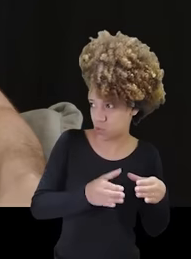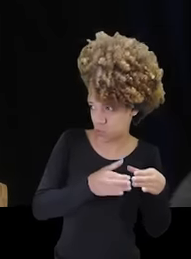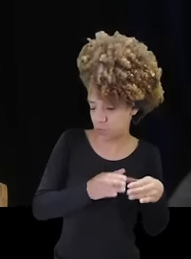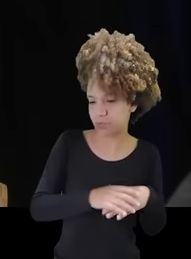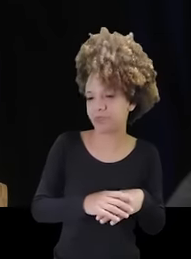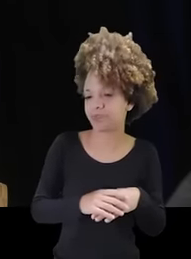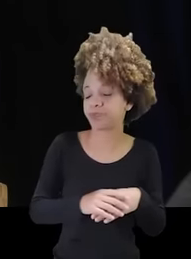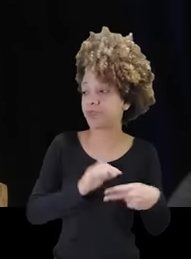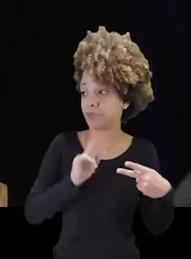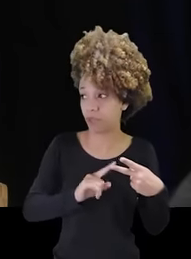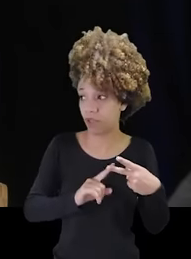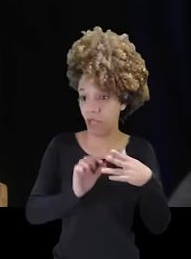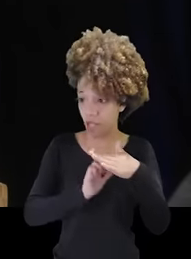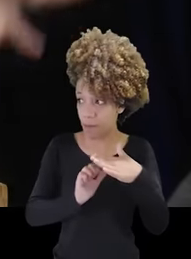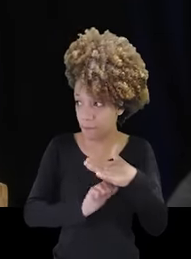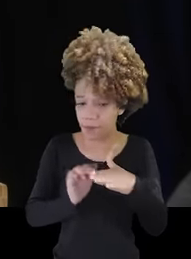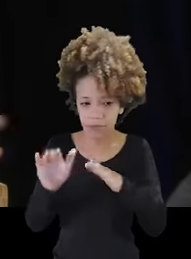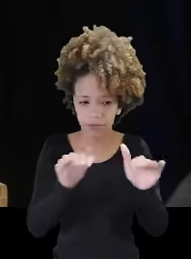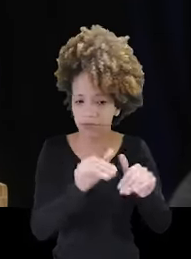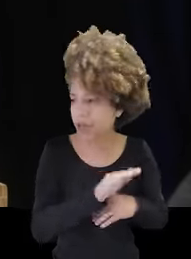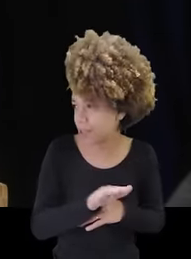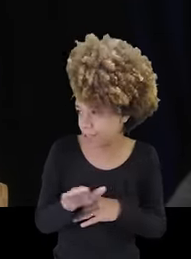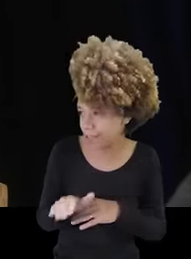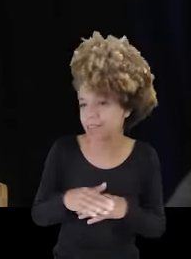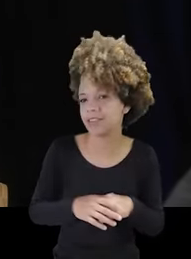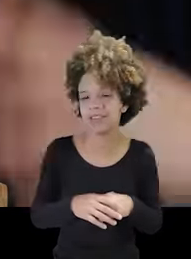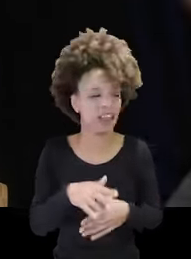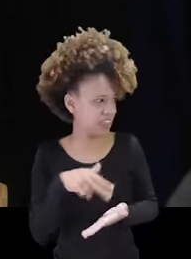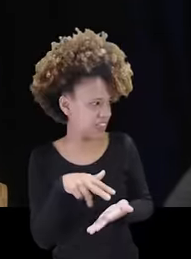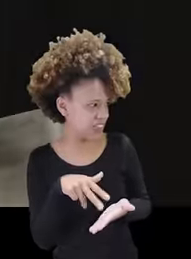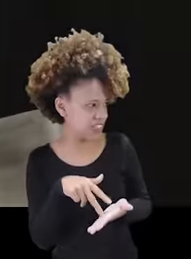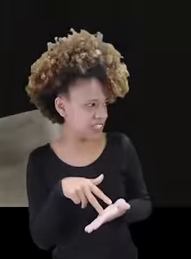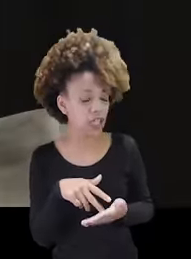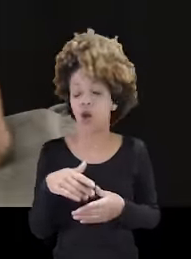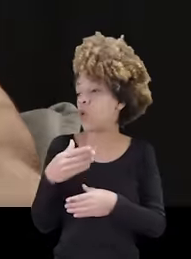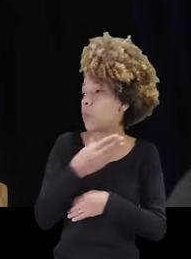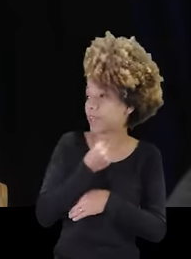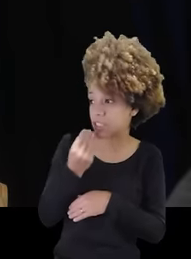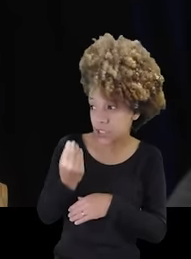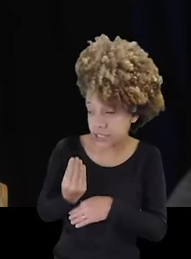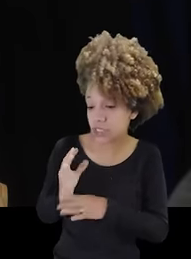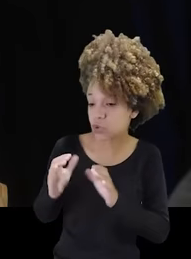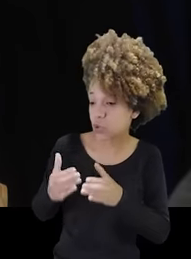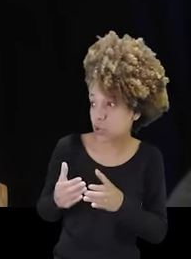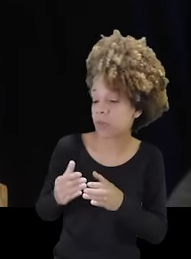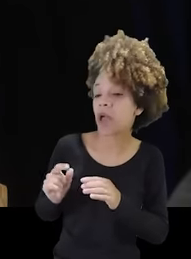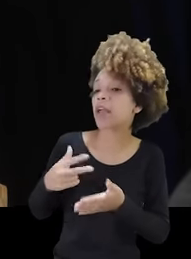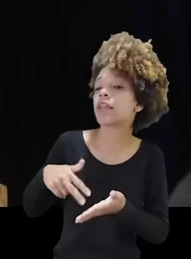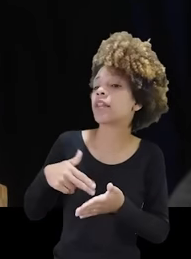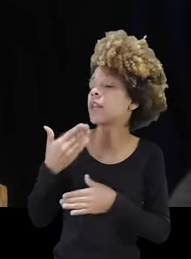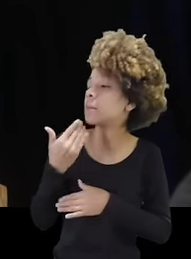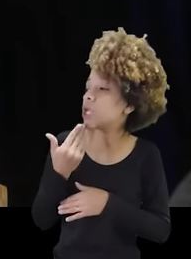a empresa ele ele recolhe umas crianças assim eles pegam os adolescente Tem uma galera e fala